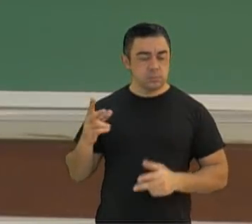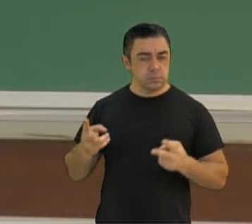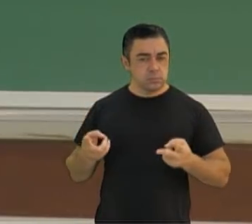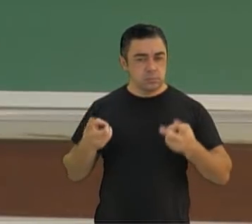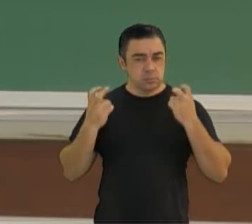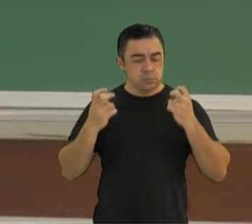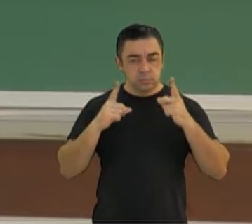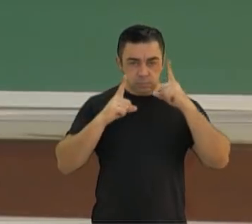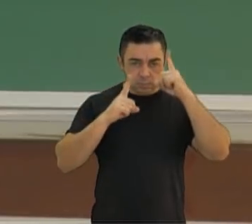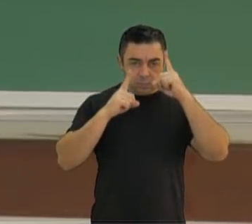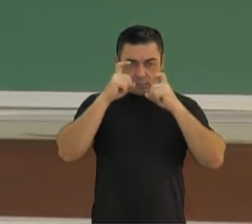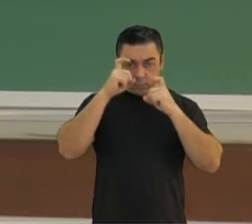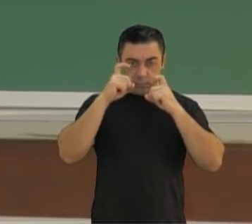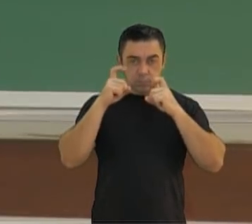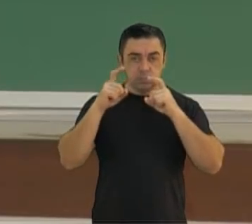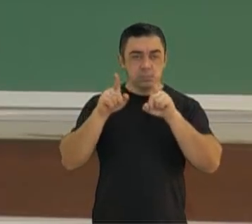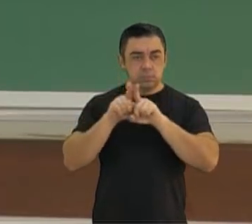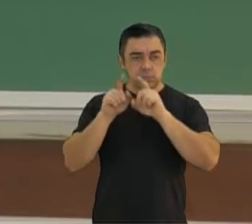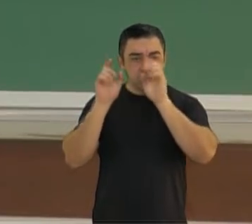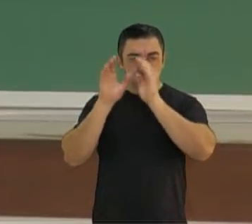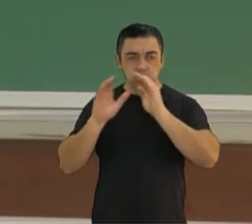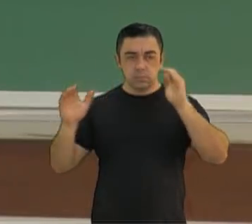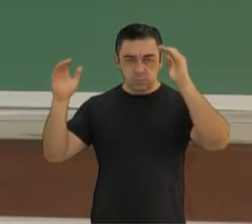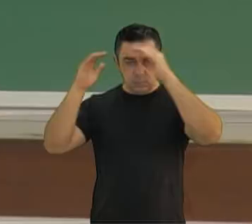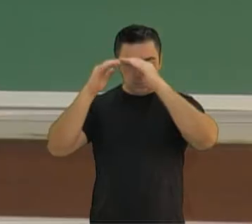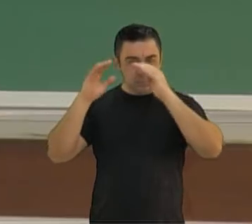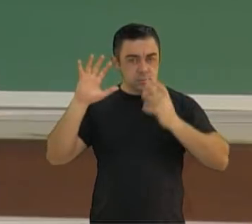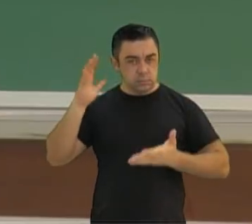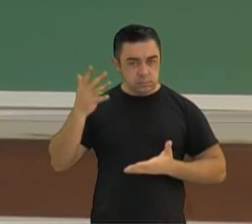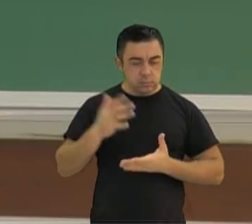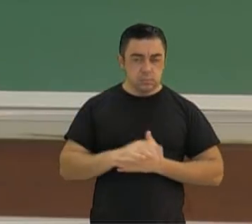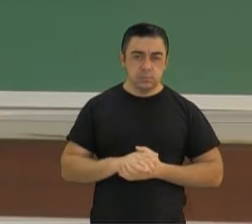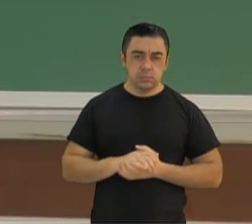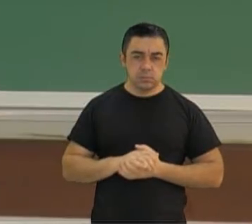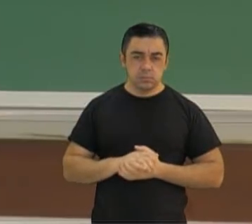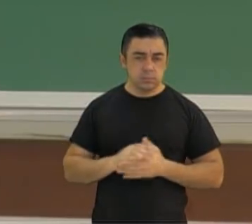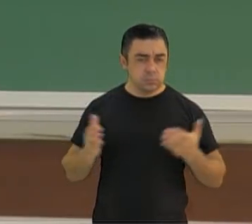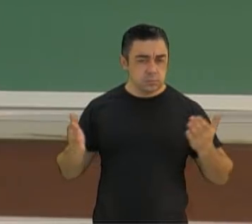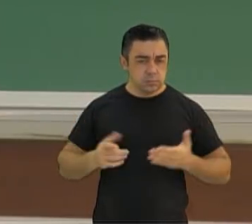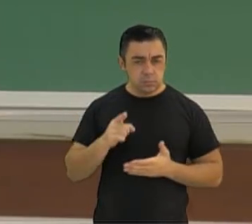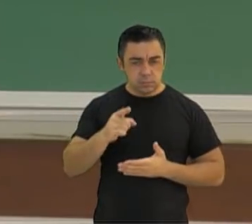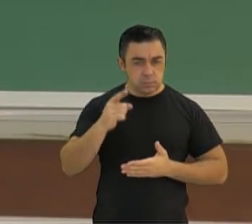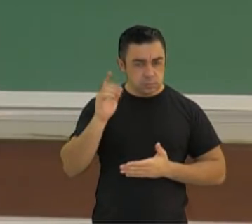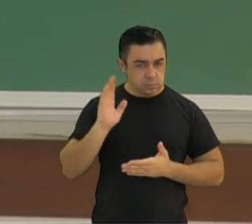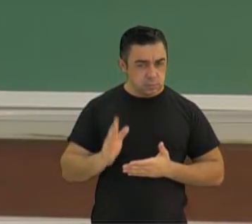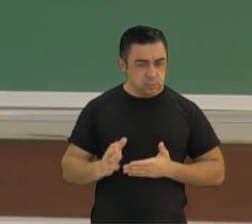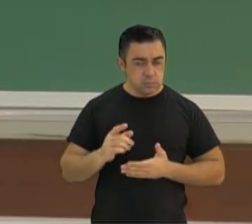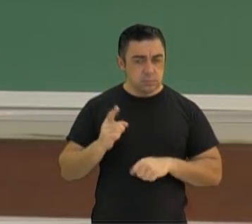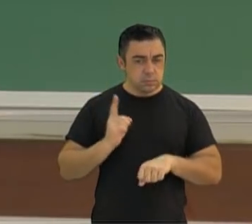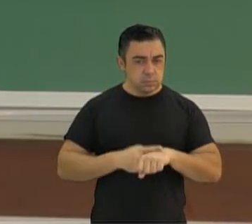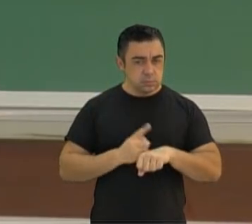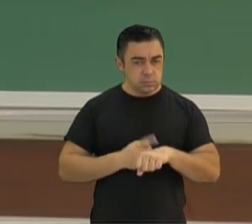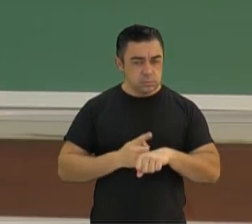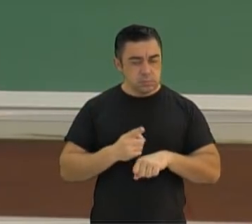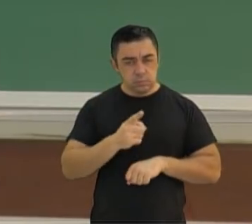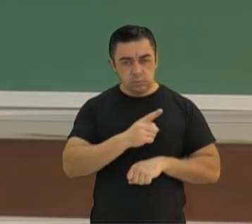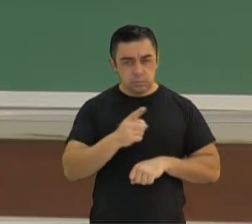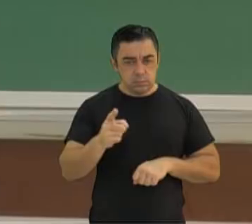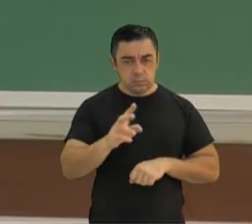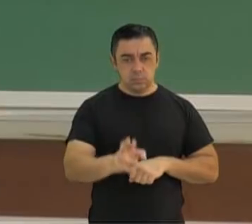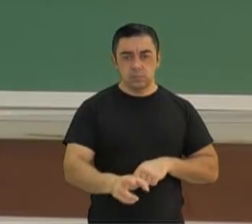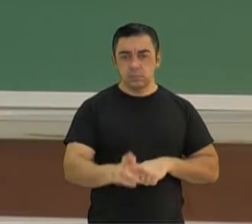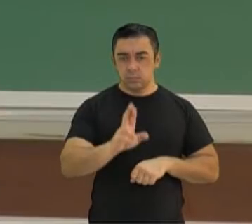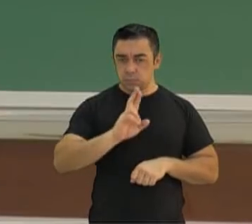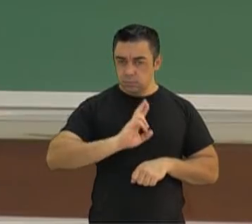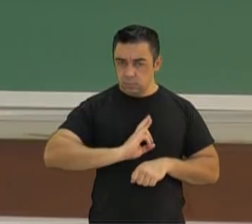expressão facial, nos balões, em tudo que aparece. Agora que você fez isso, vai ter alguns